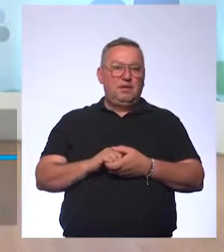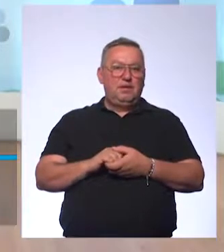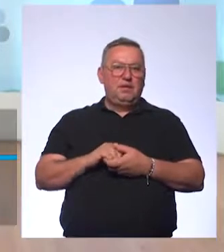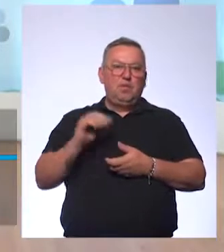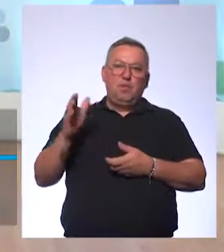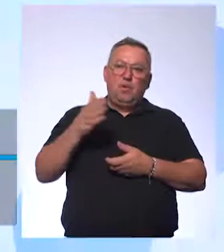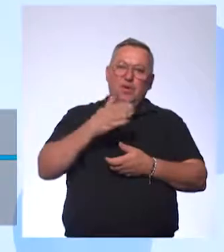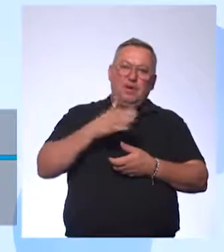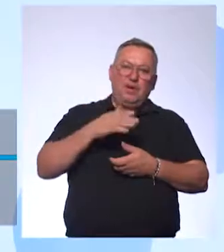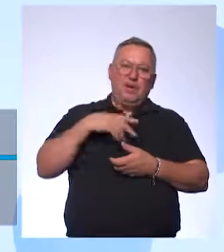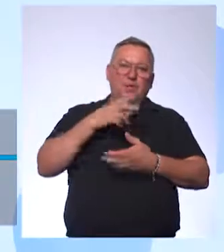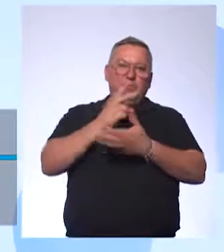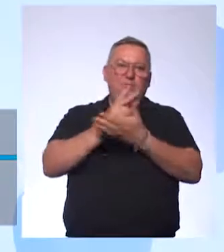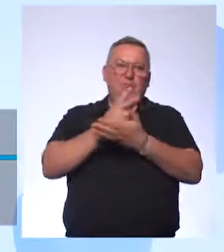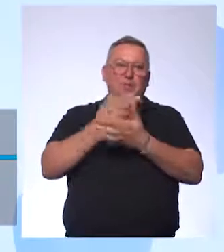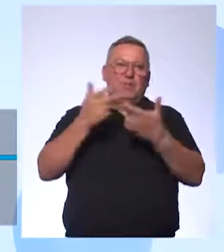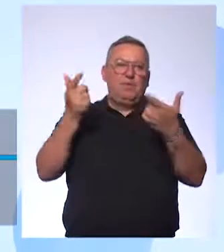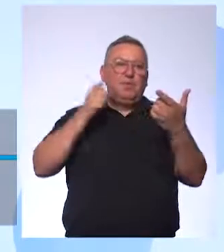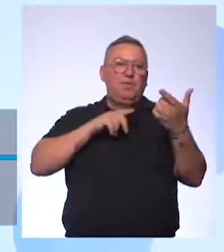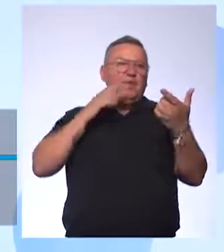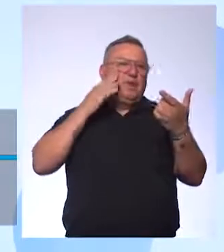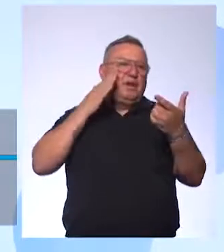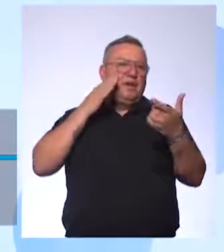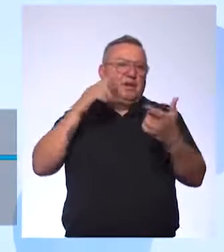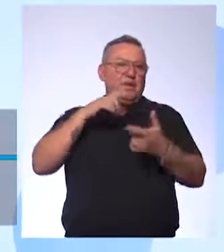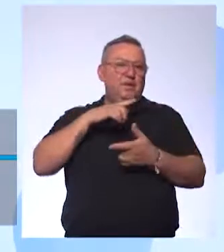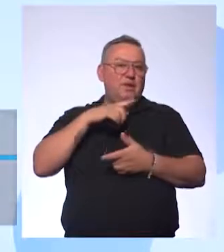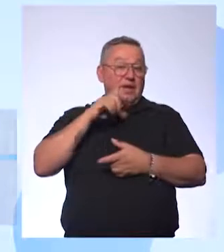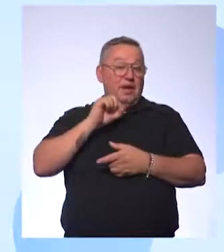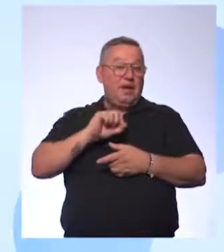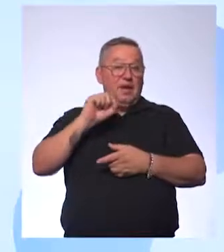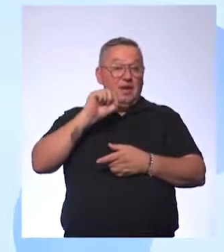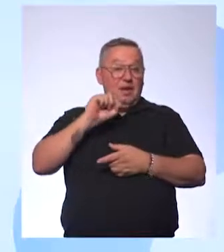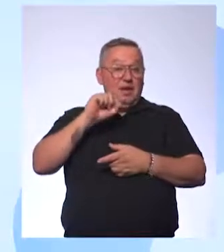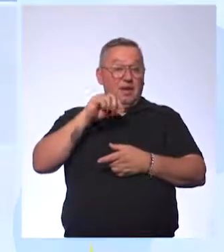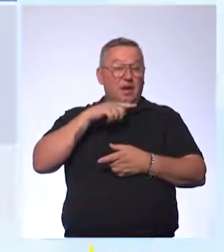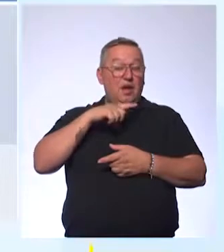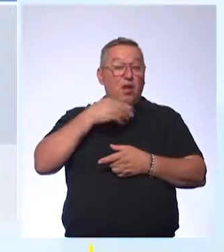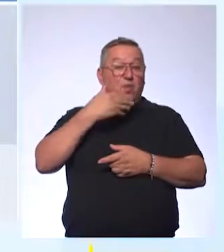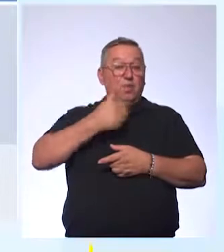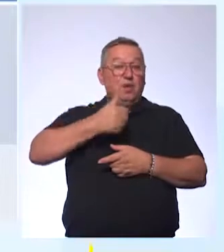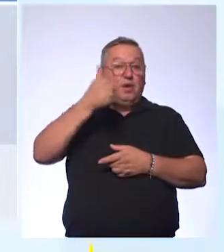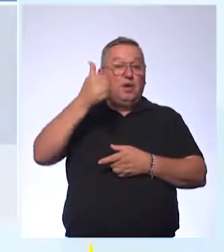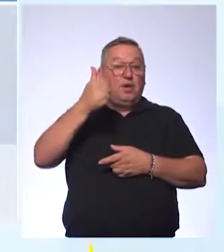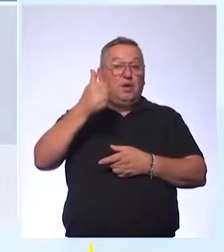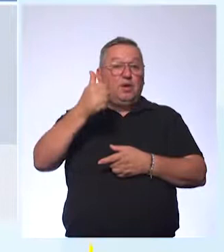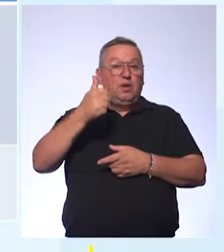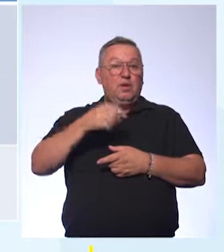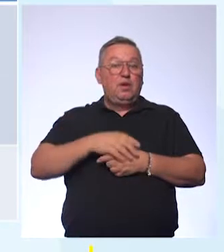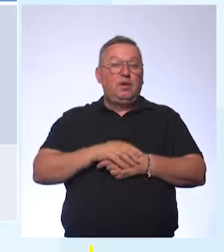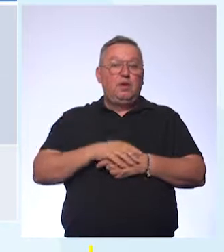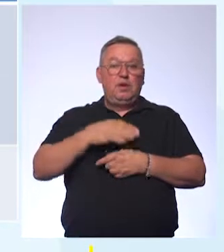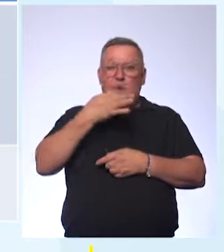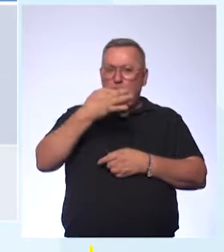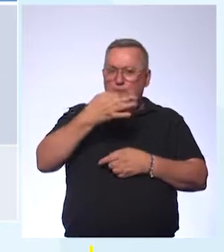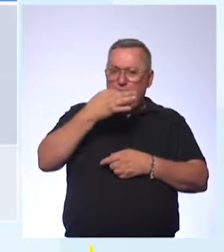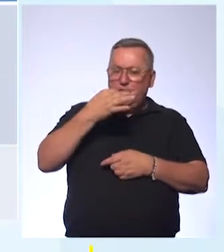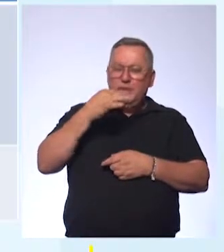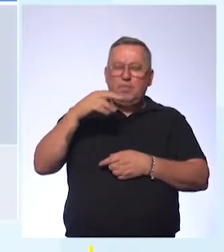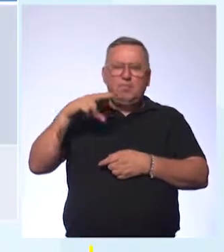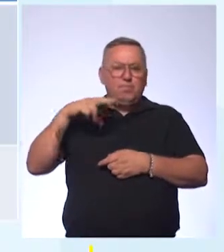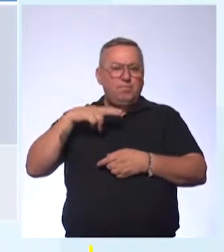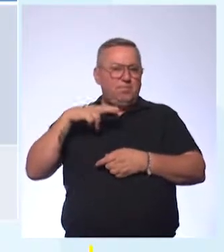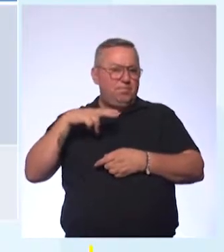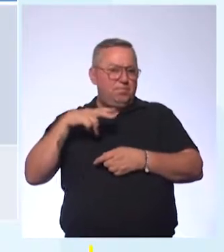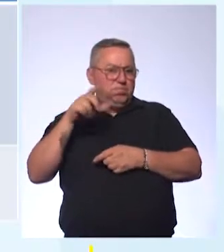bora lá. Era a mesma coisa, vocês entenderam. Então, eu tenho aí, este é o melhor jornal do país, é uma opinião. A opinião da pessoa que